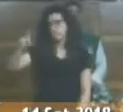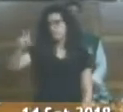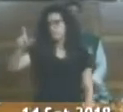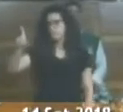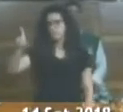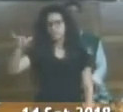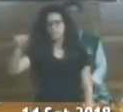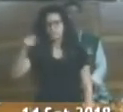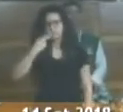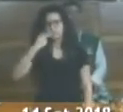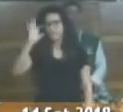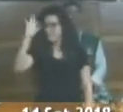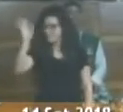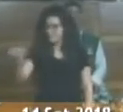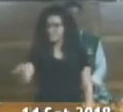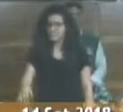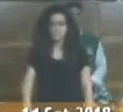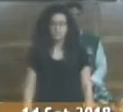razão.